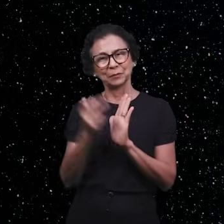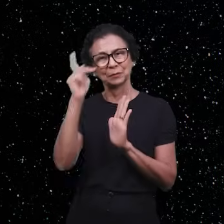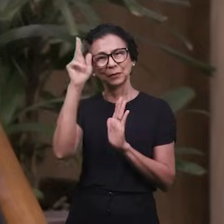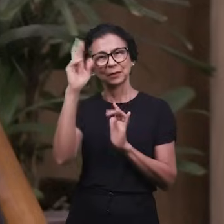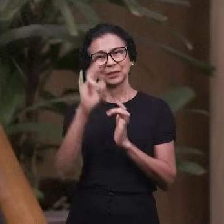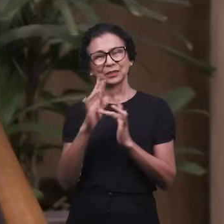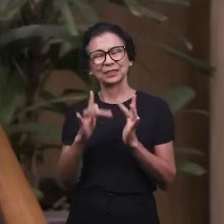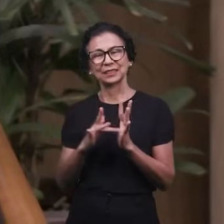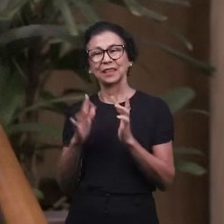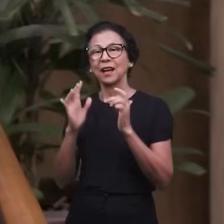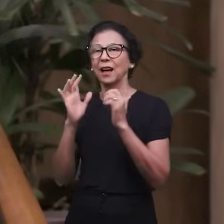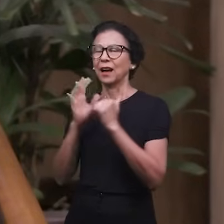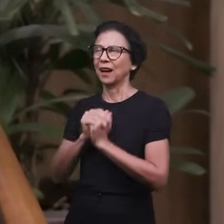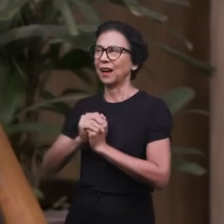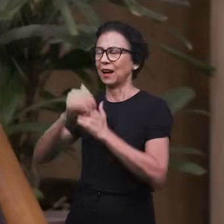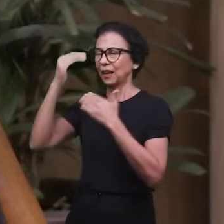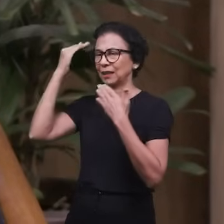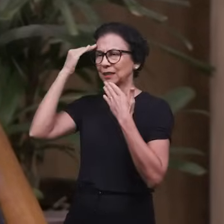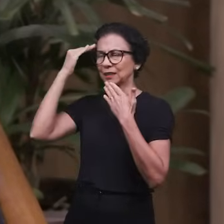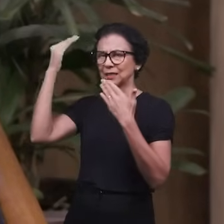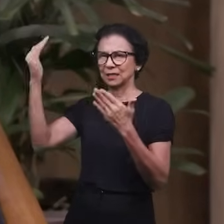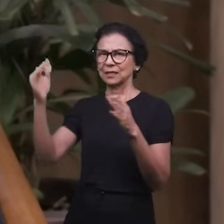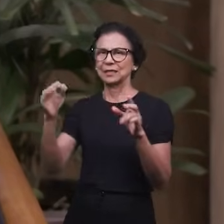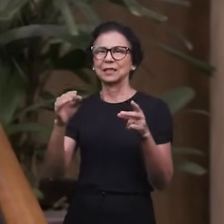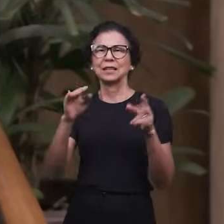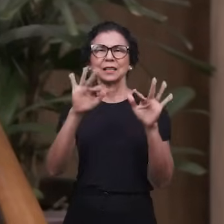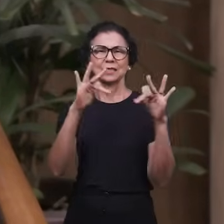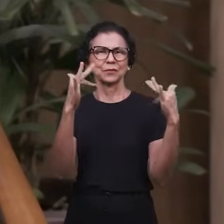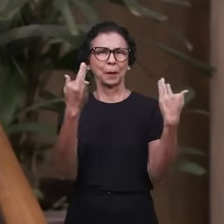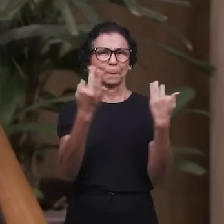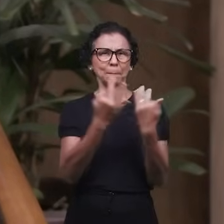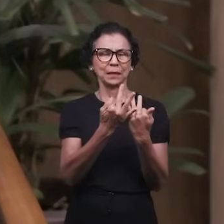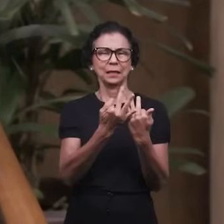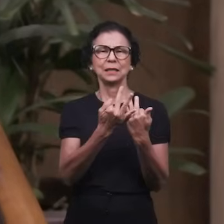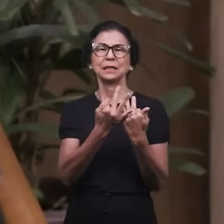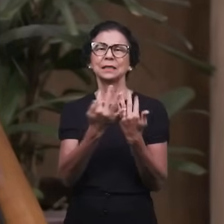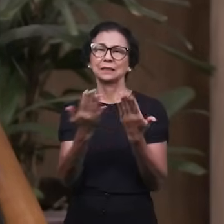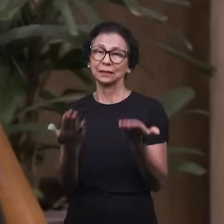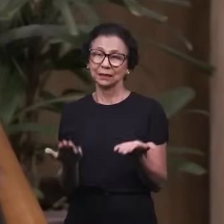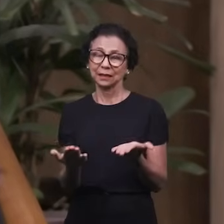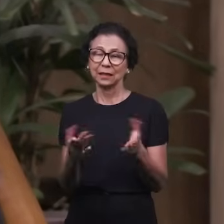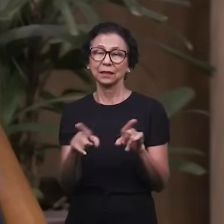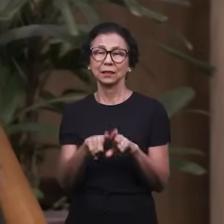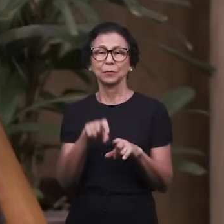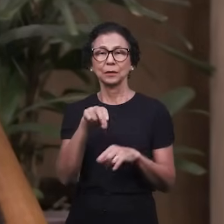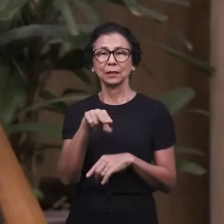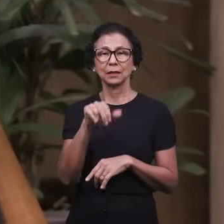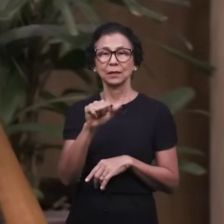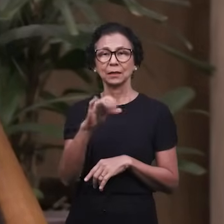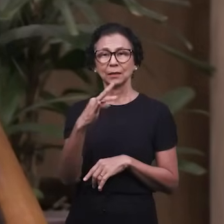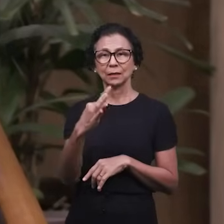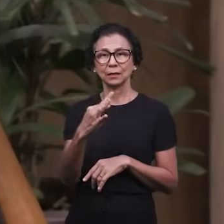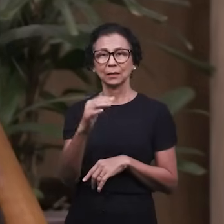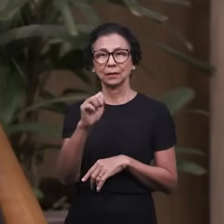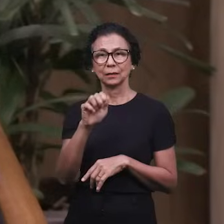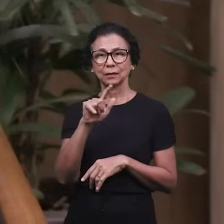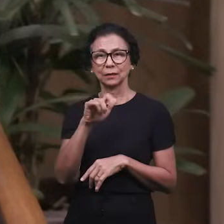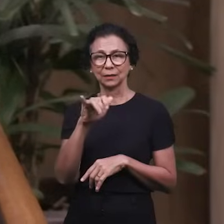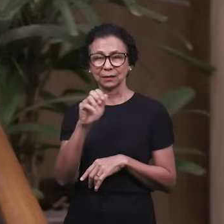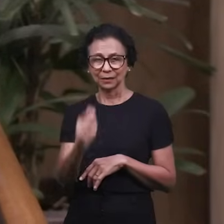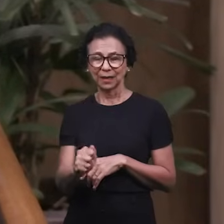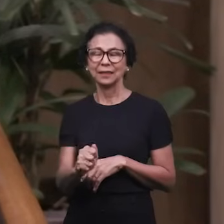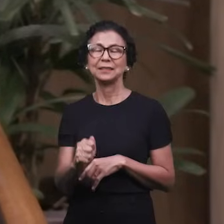Jesus. Amém. Eu quero agradecer a família do Léo, a família da Natália, a Natália, né, pela sua participação,